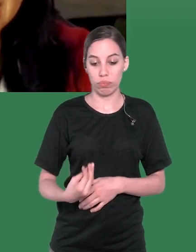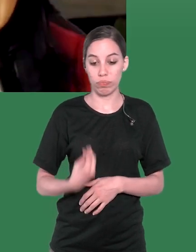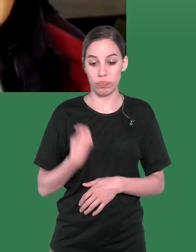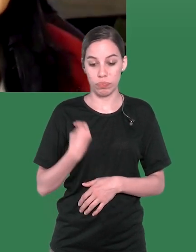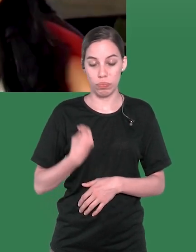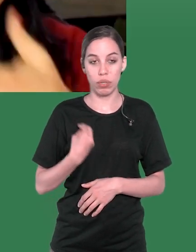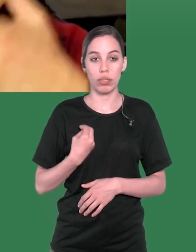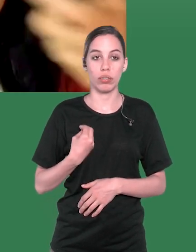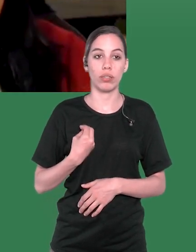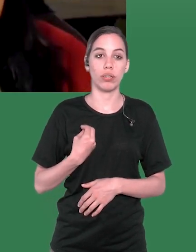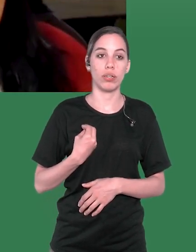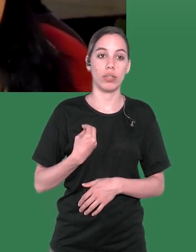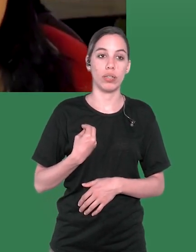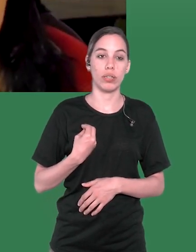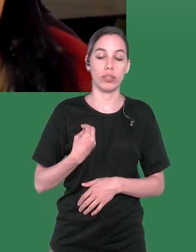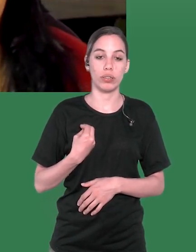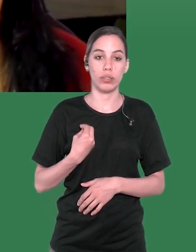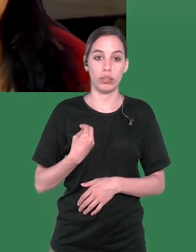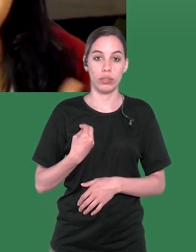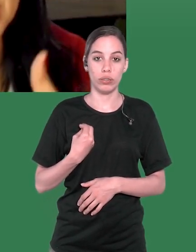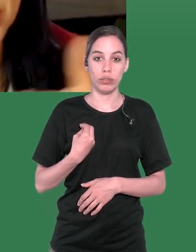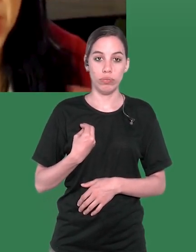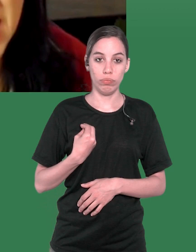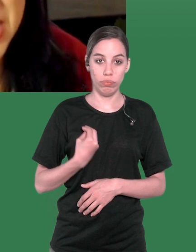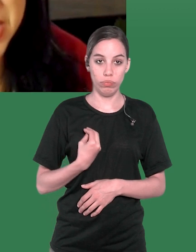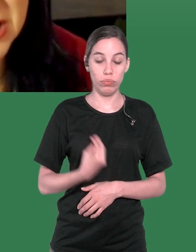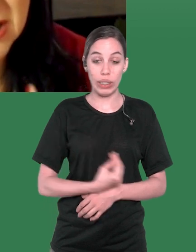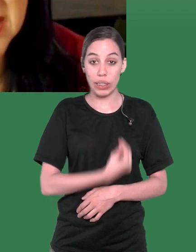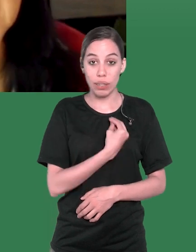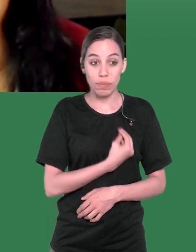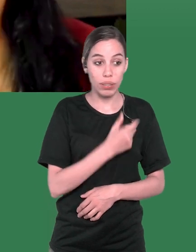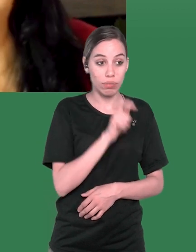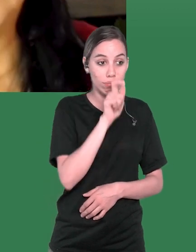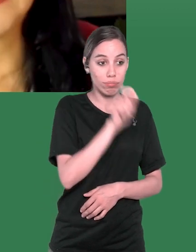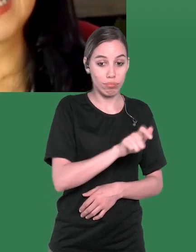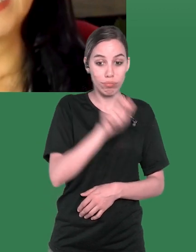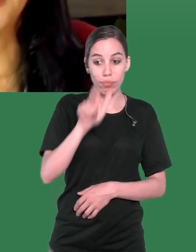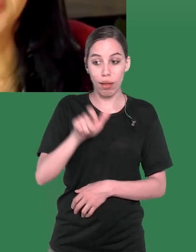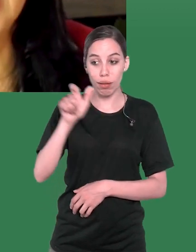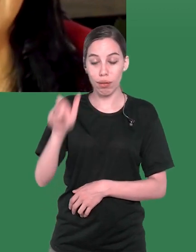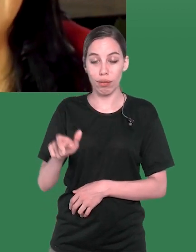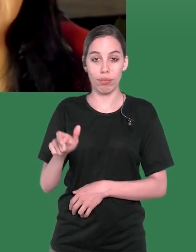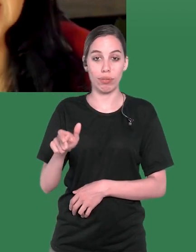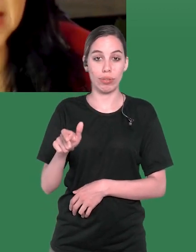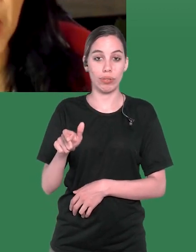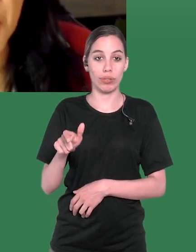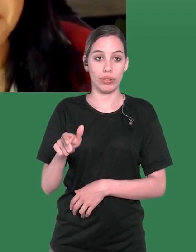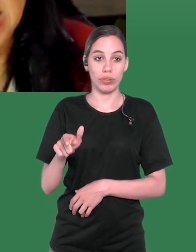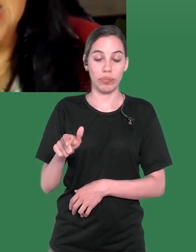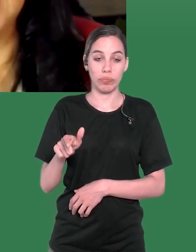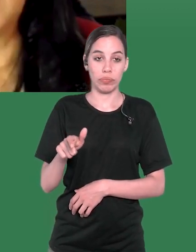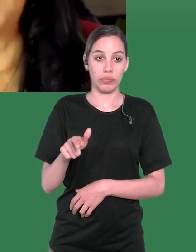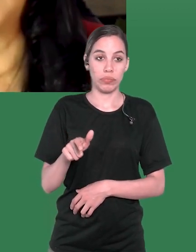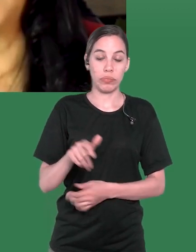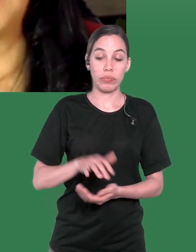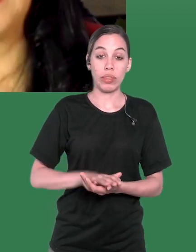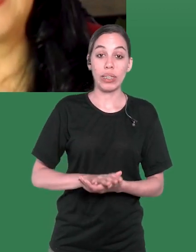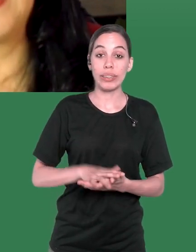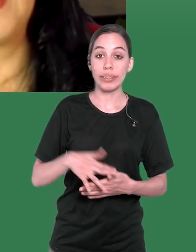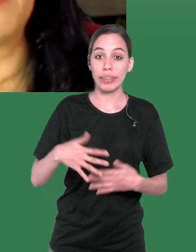na vida, né, de outros personagens das narrativas e tal.